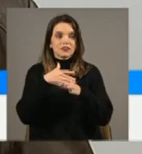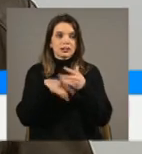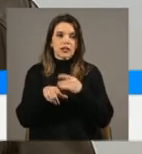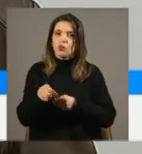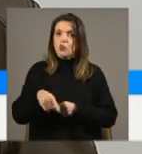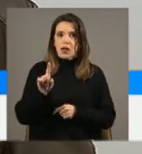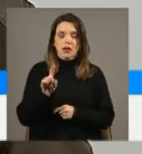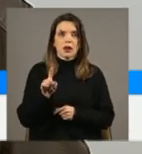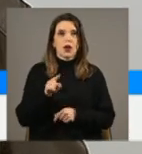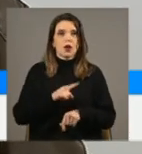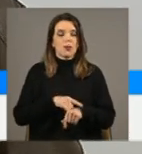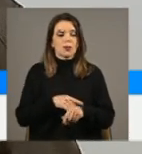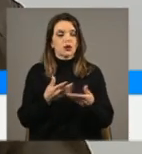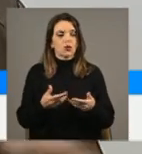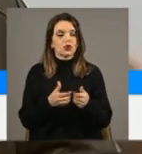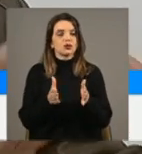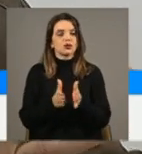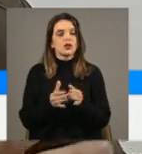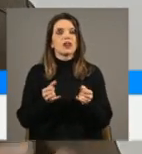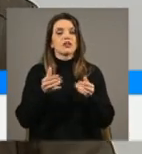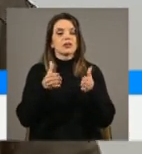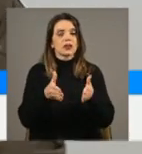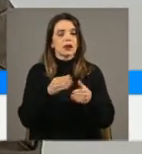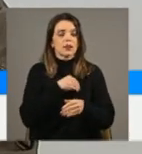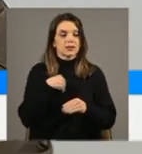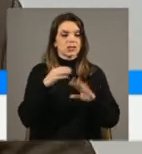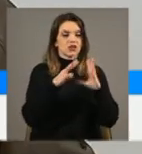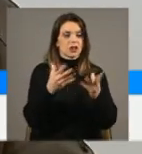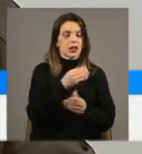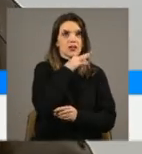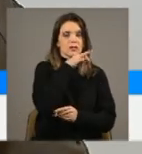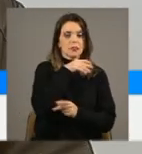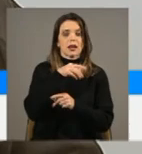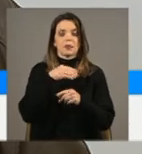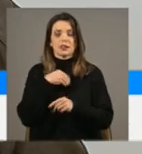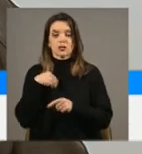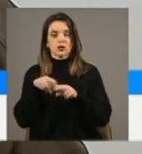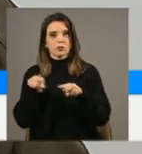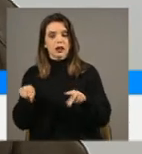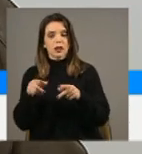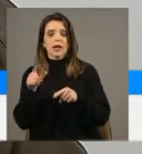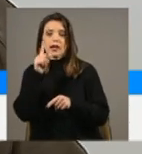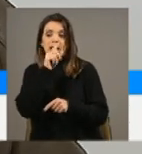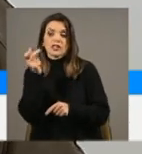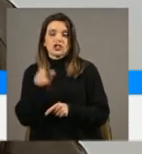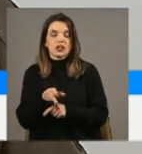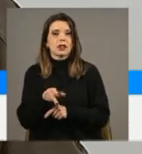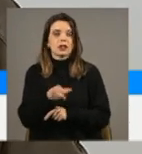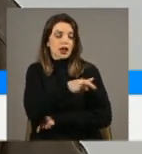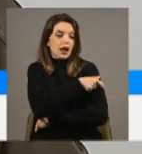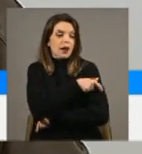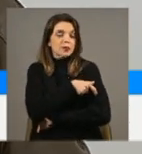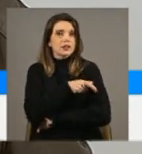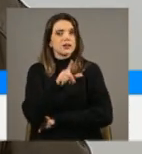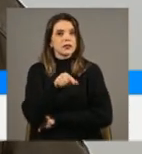é. E está na hora de todos os intervenientes, Medicina Geral e Familiar, Medicina Hospitalar e quem gere, com a Ordem pelo meio, como representativa da